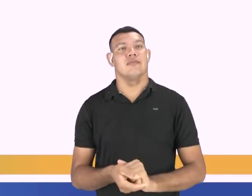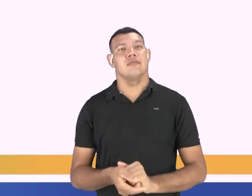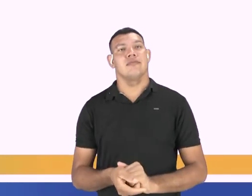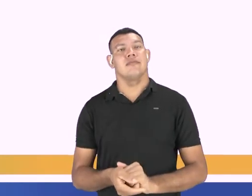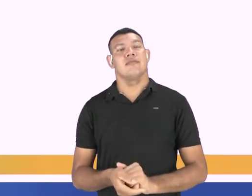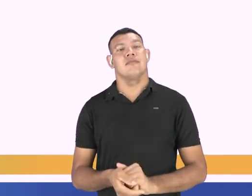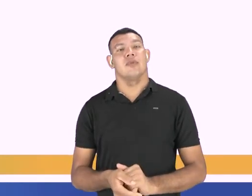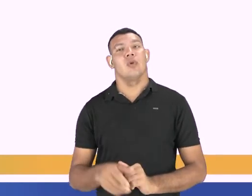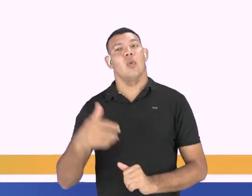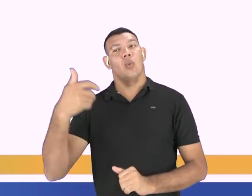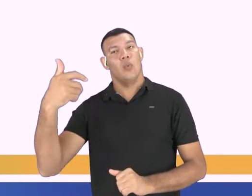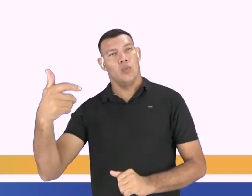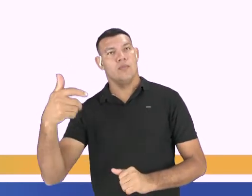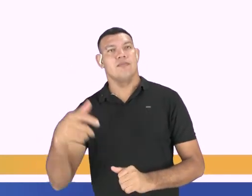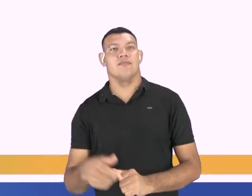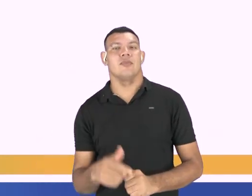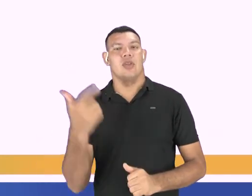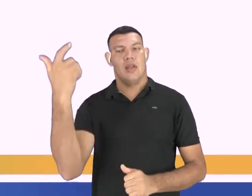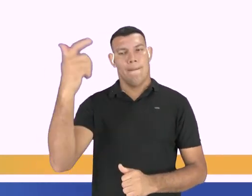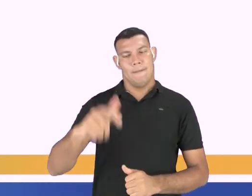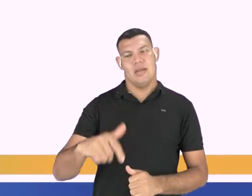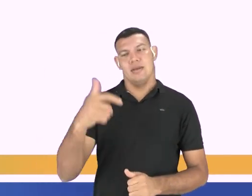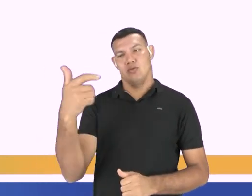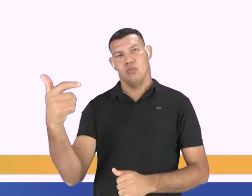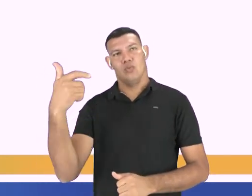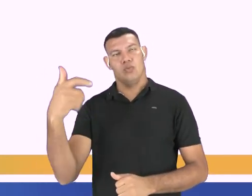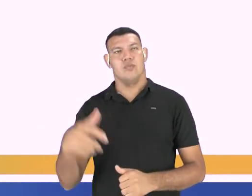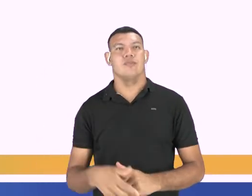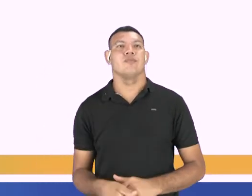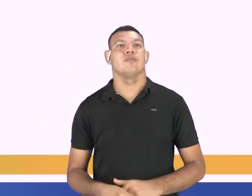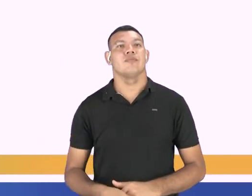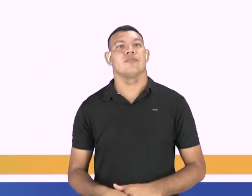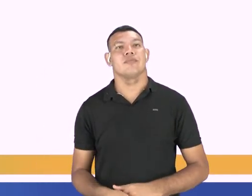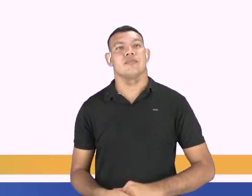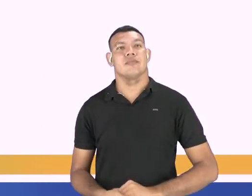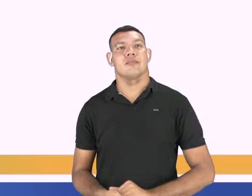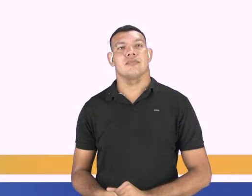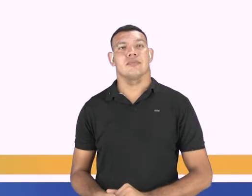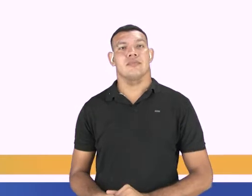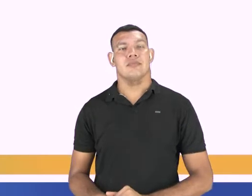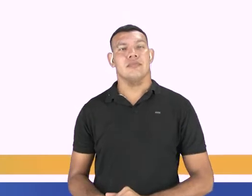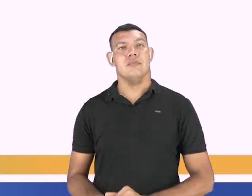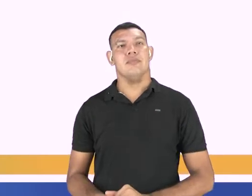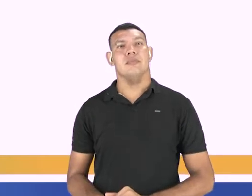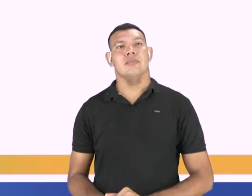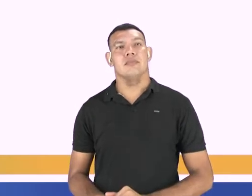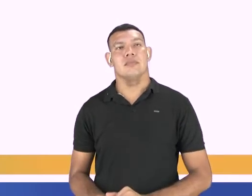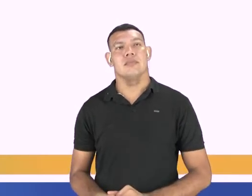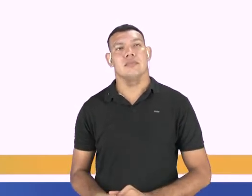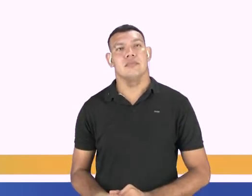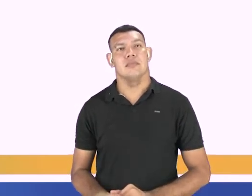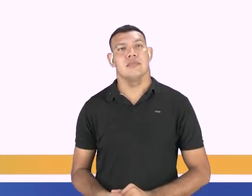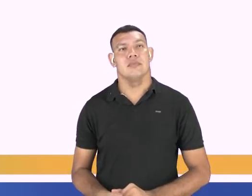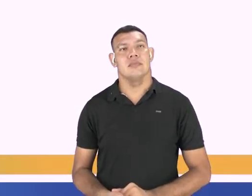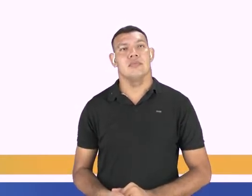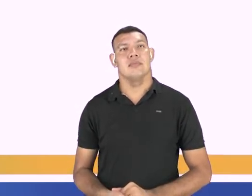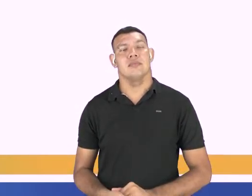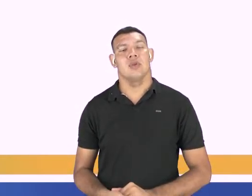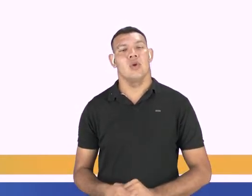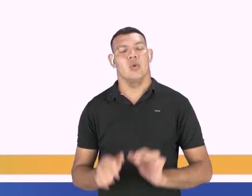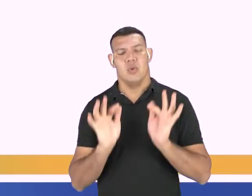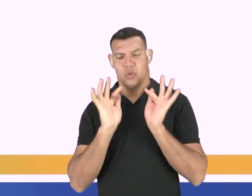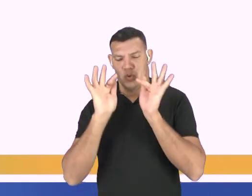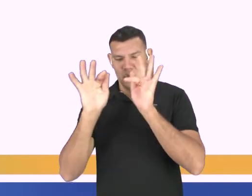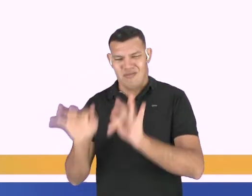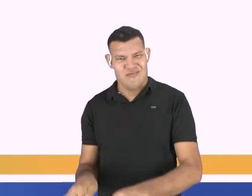1. E repetimos o 1 anterior ali. Bom, quando chegamos aí ao número 1, né, no final, todos